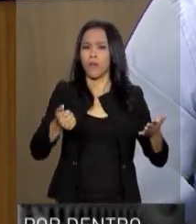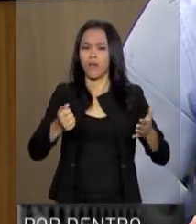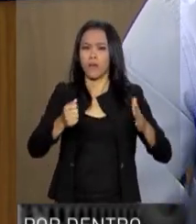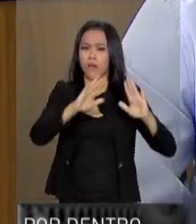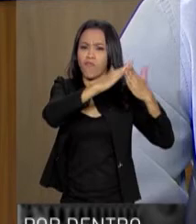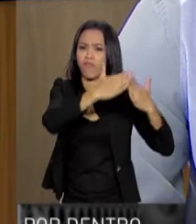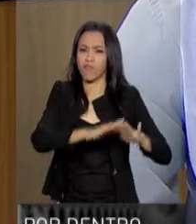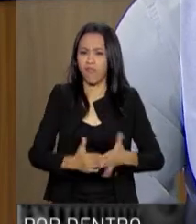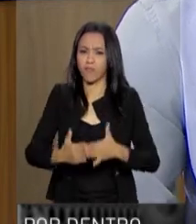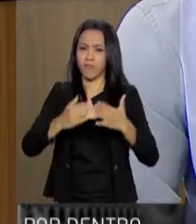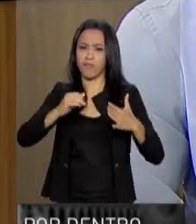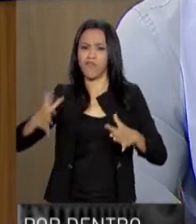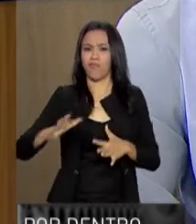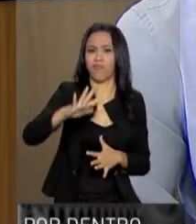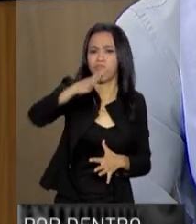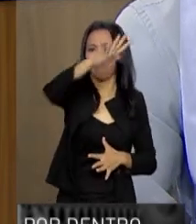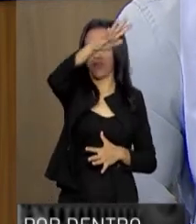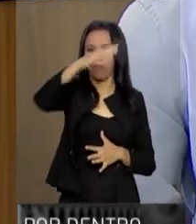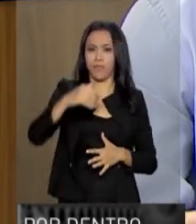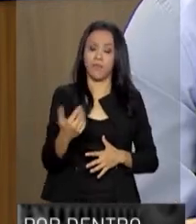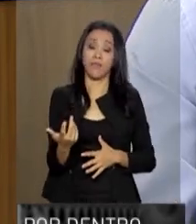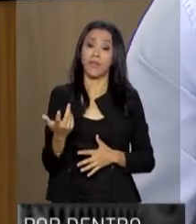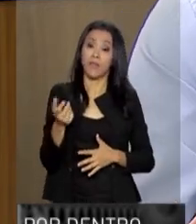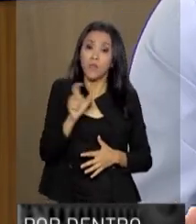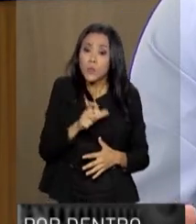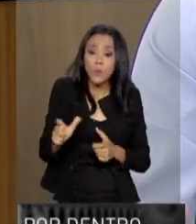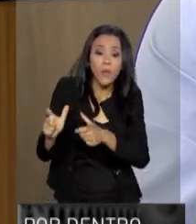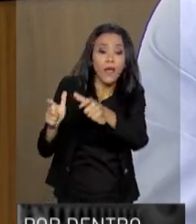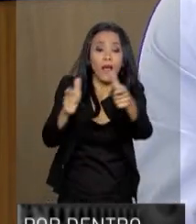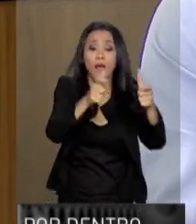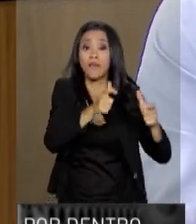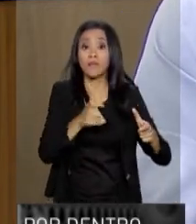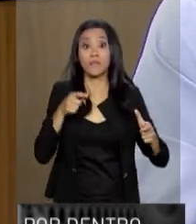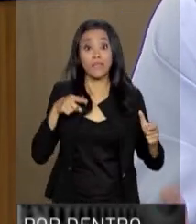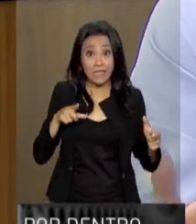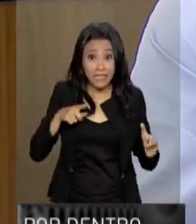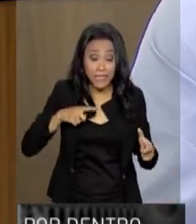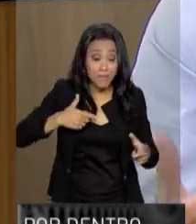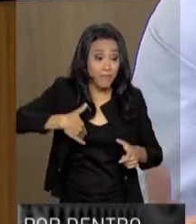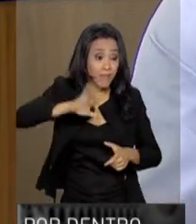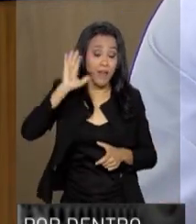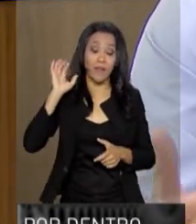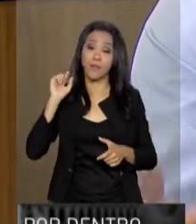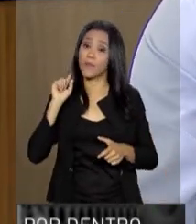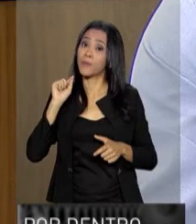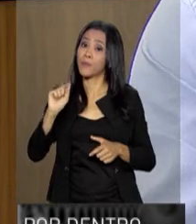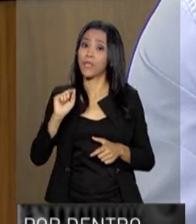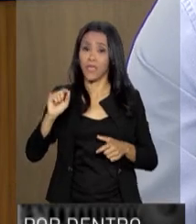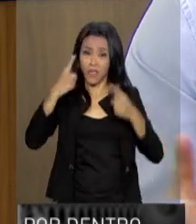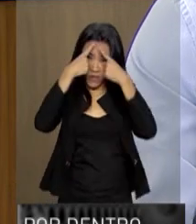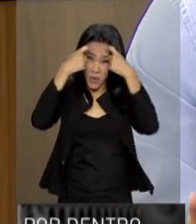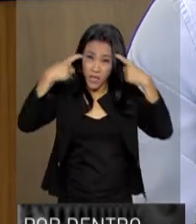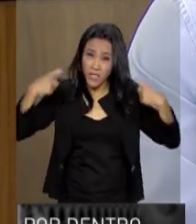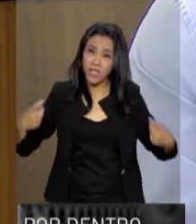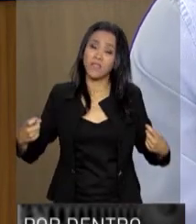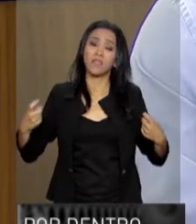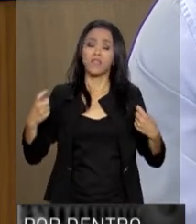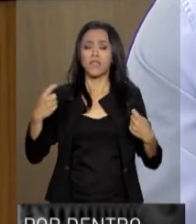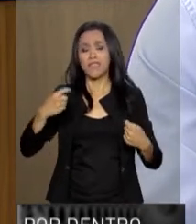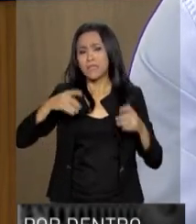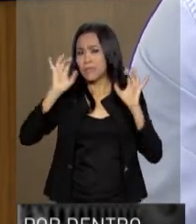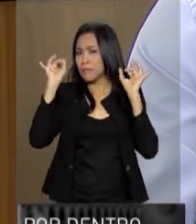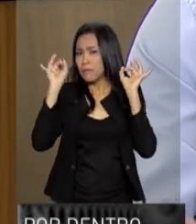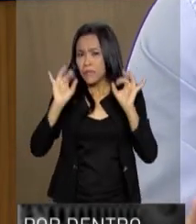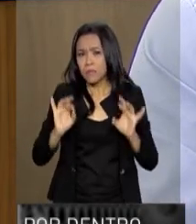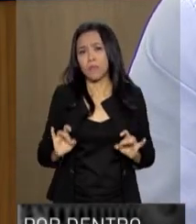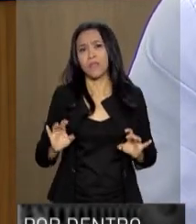favelas nos becos nos morros nos lugares onde tem as maiores incidências de violência especialmente a